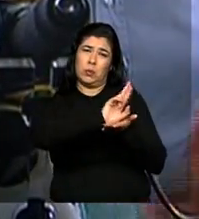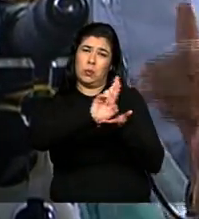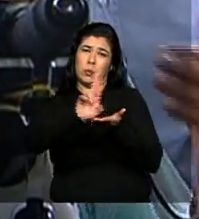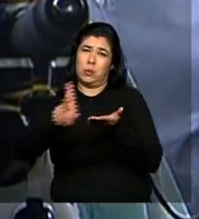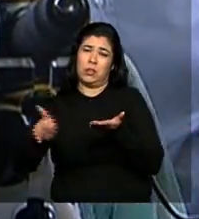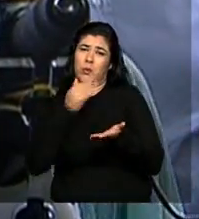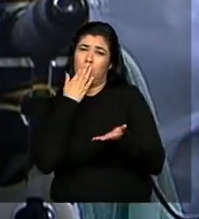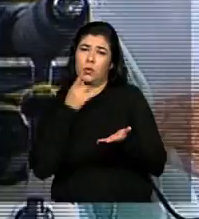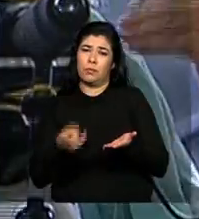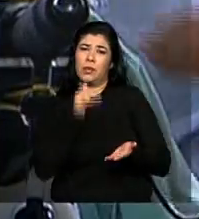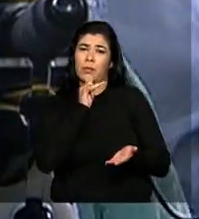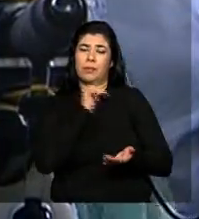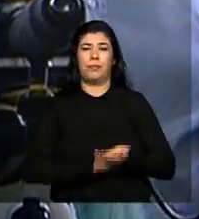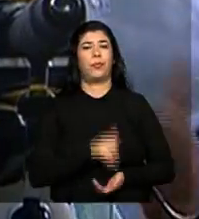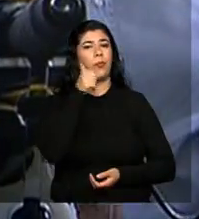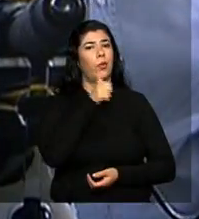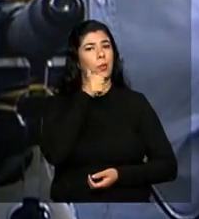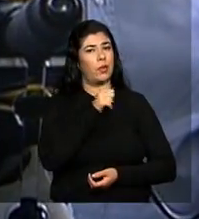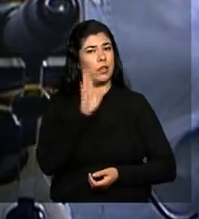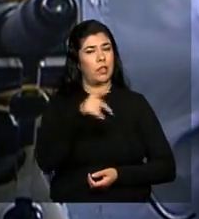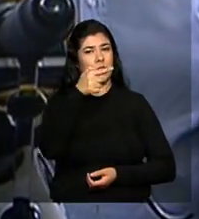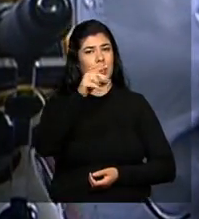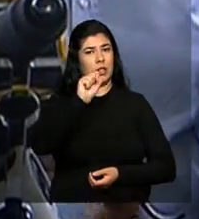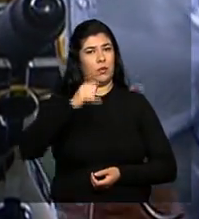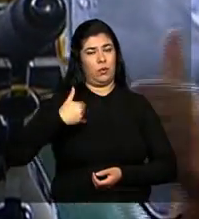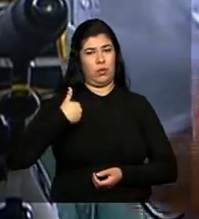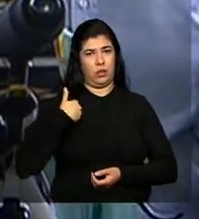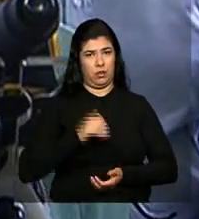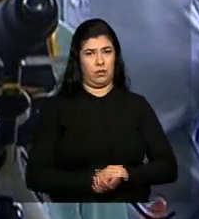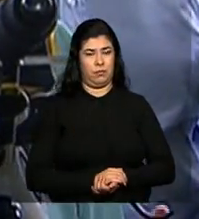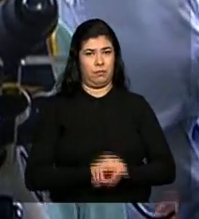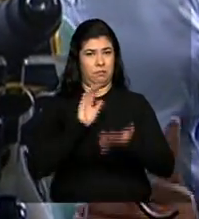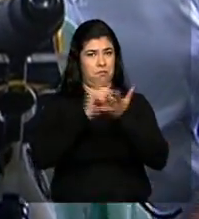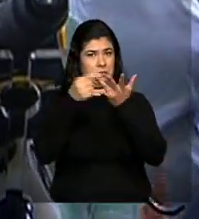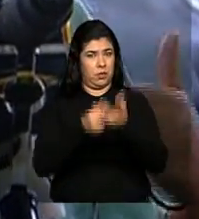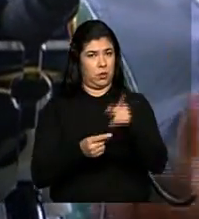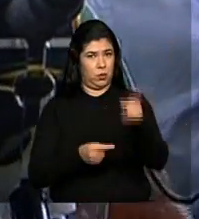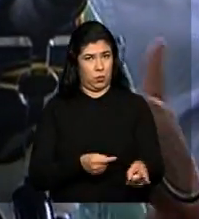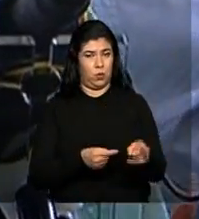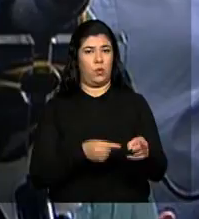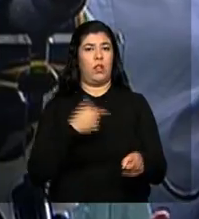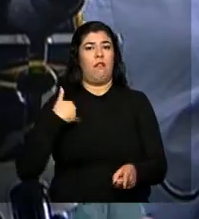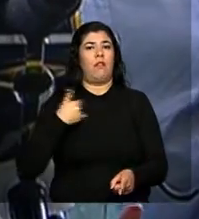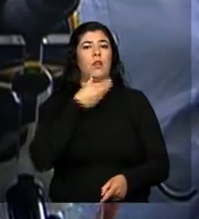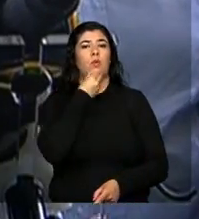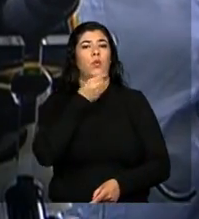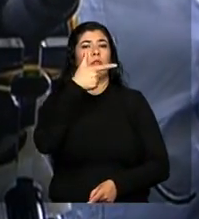tipo, uma senhora de 78 anos se casa com um menino de 21. Ele não tem por que